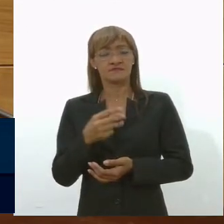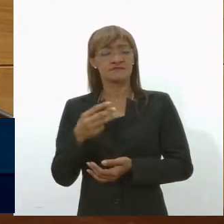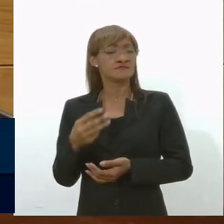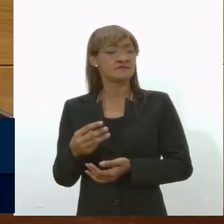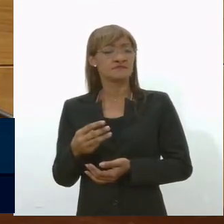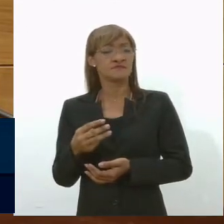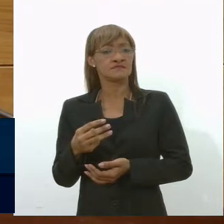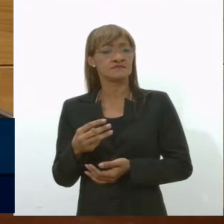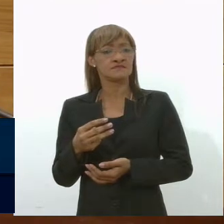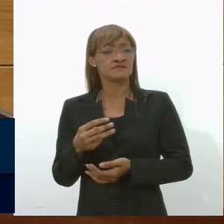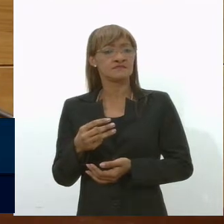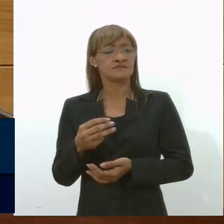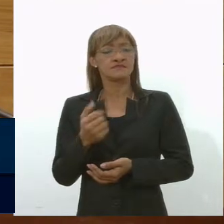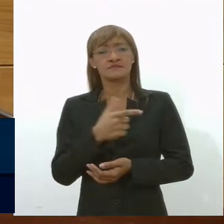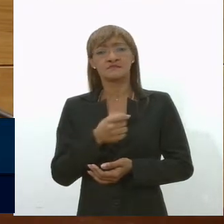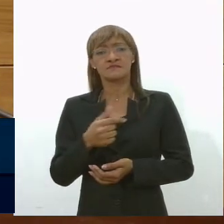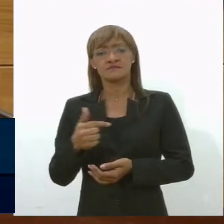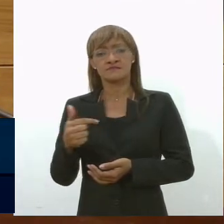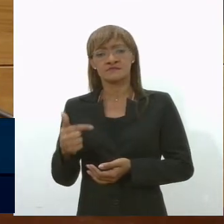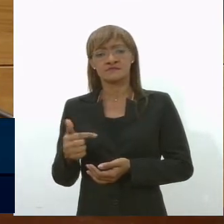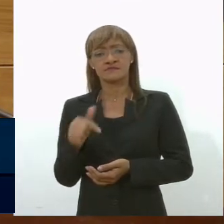23/6/2022, no valor de